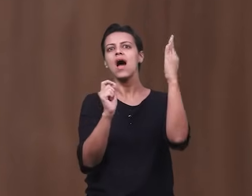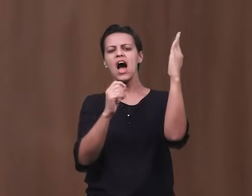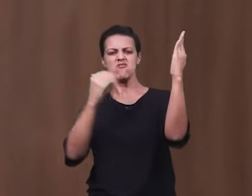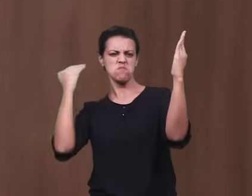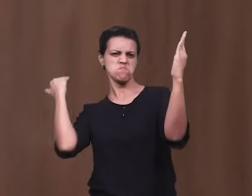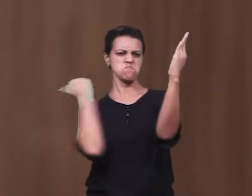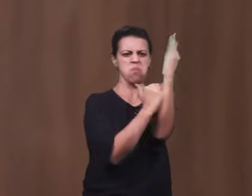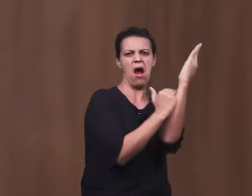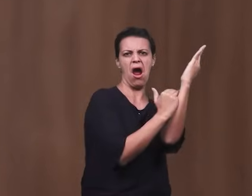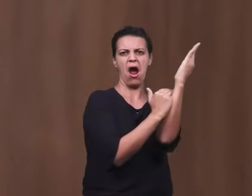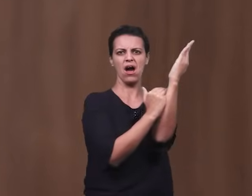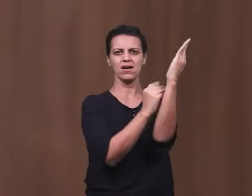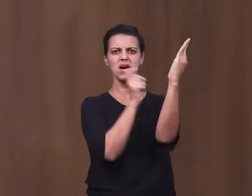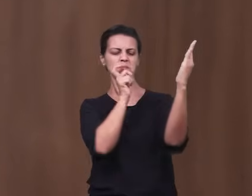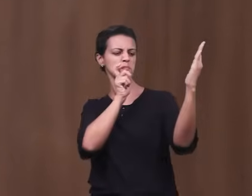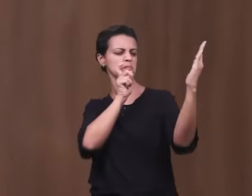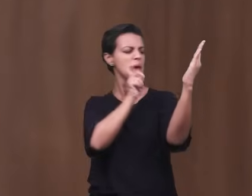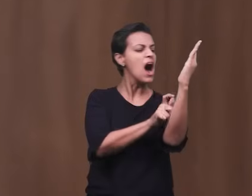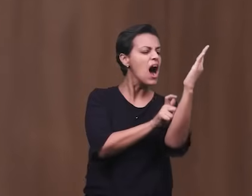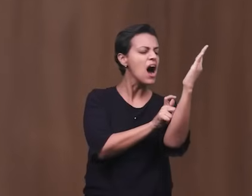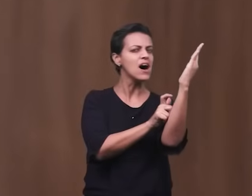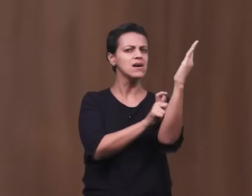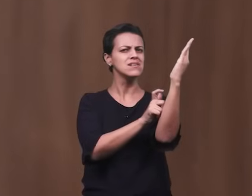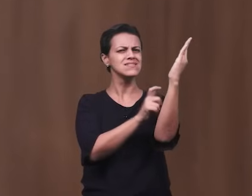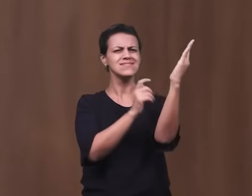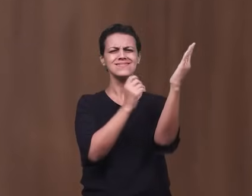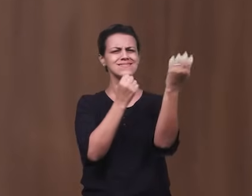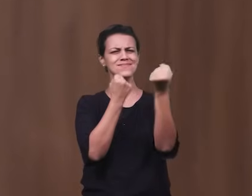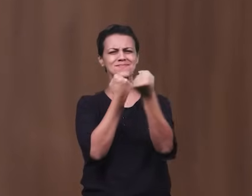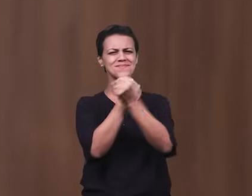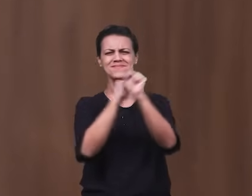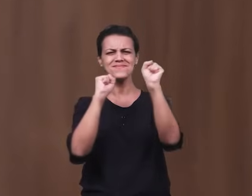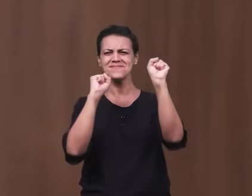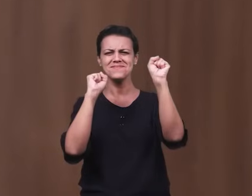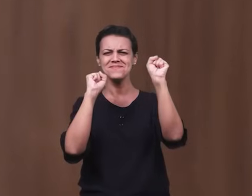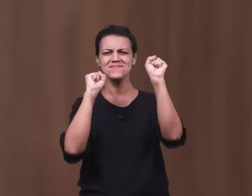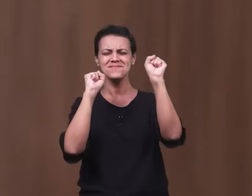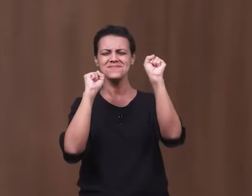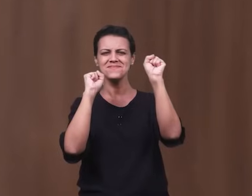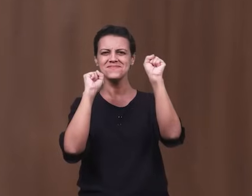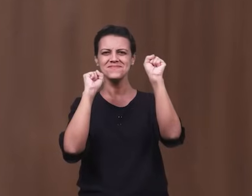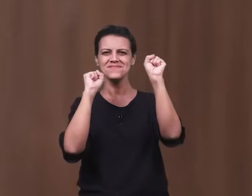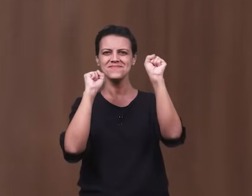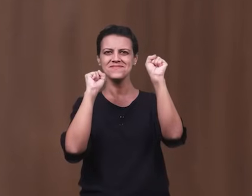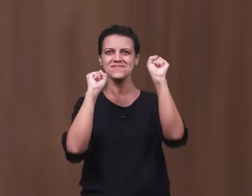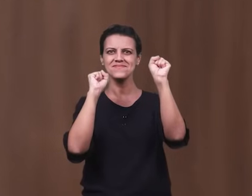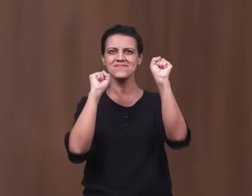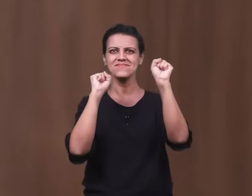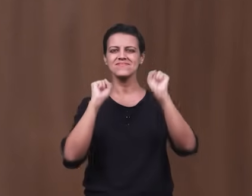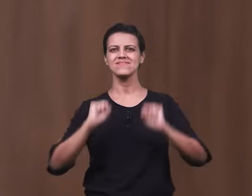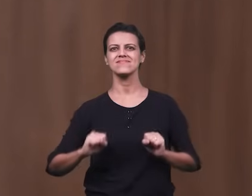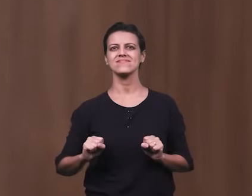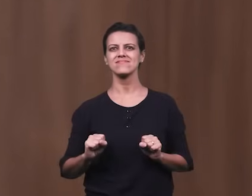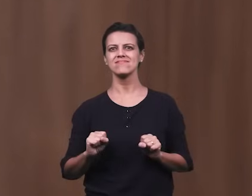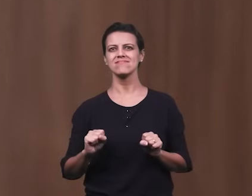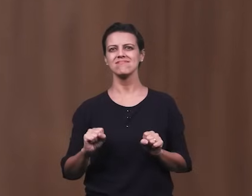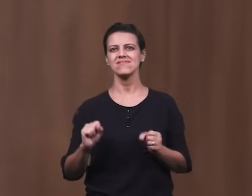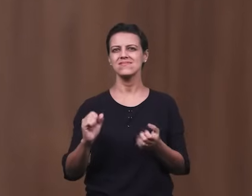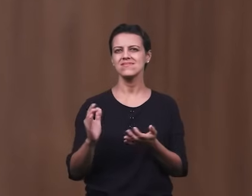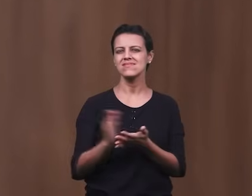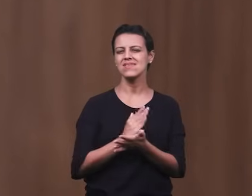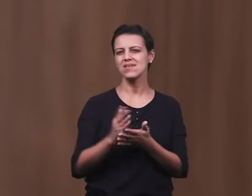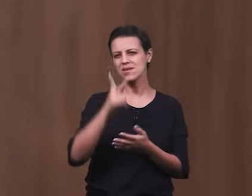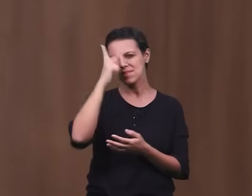qualquer árvore que se fosse. É impossível, né? A onda sonora conseguir fazer isso. Existem até alguns